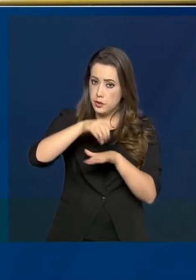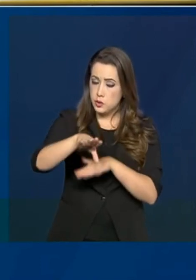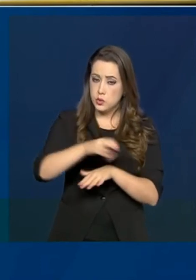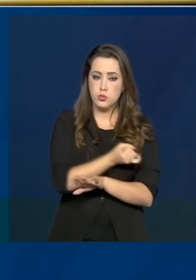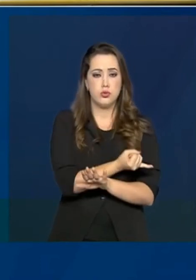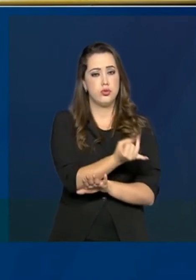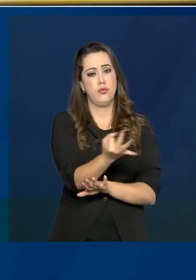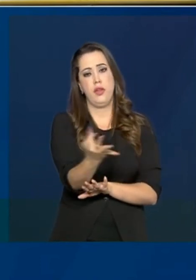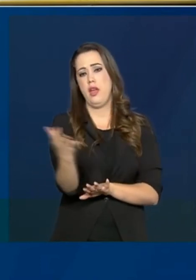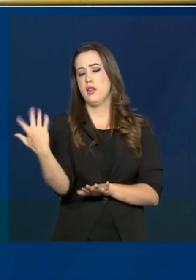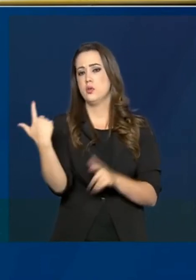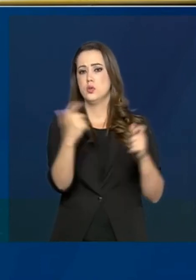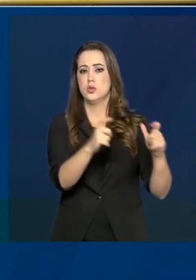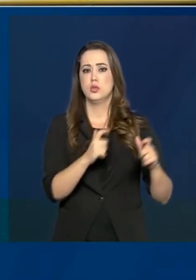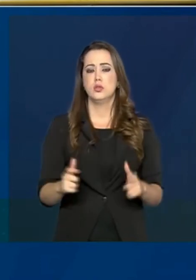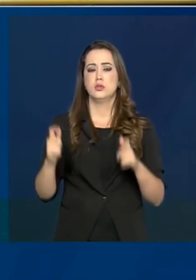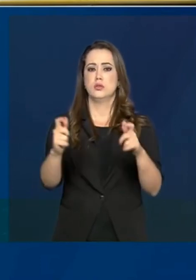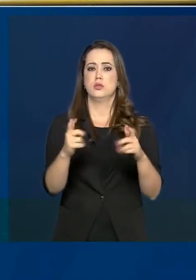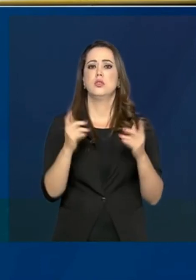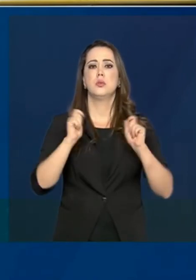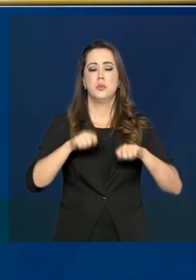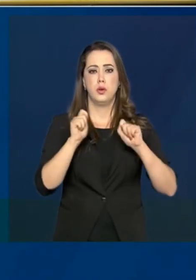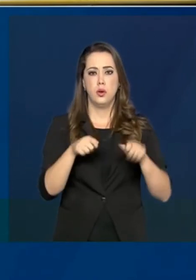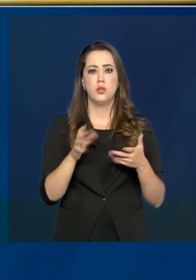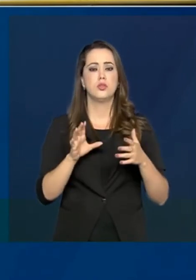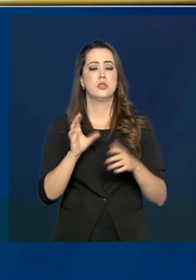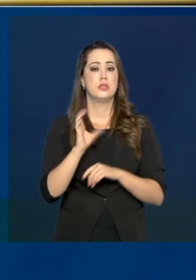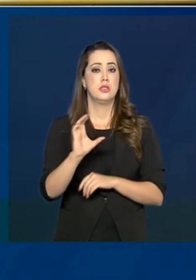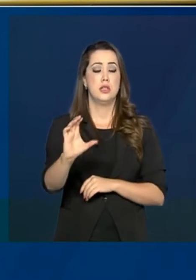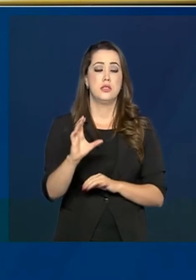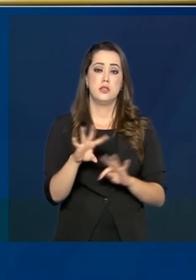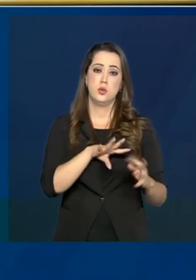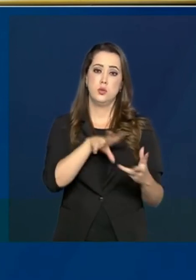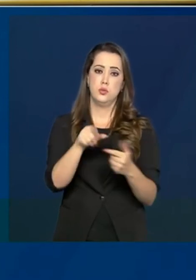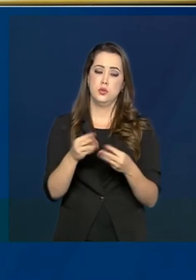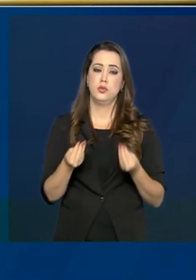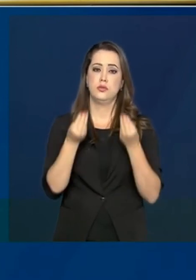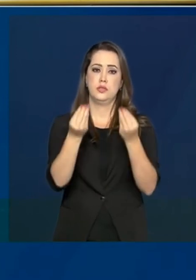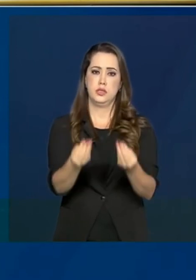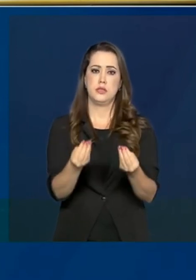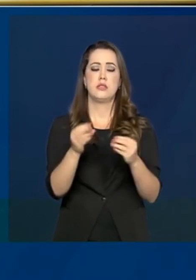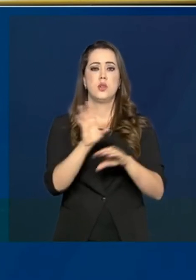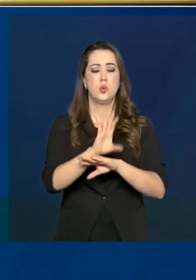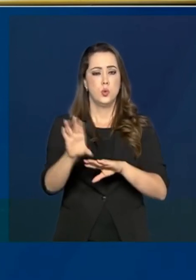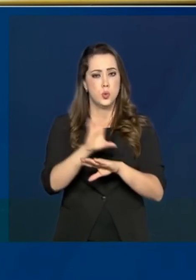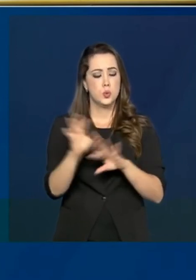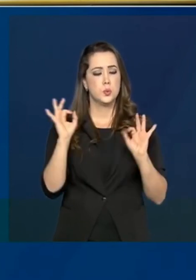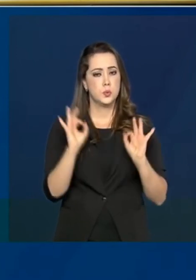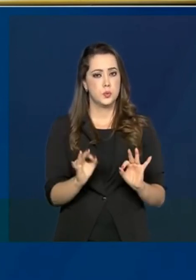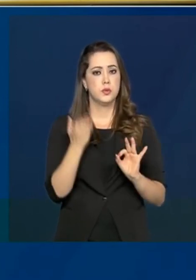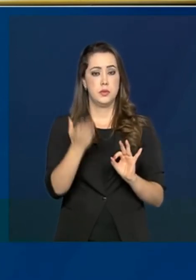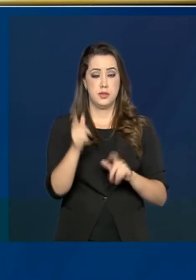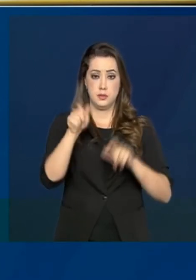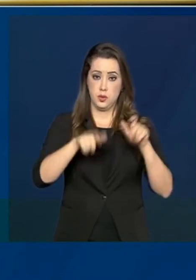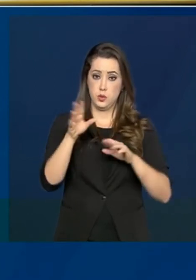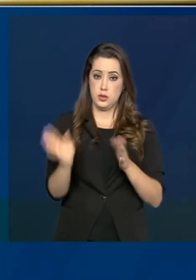mais diversos locais de produção científica do mundo, para que a gente possa oferecer formação de qualidade para esses profissionais que cuidarão